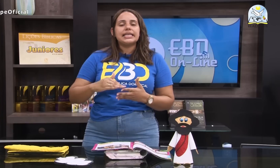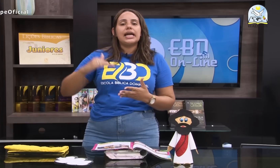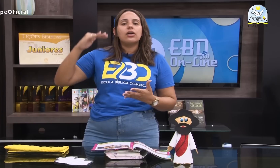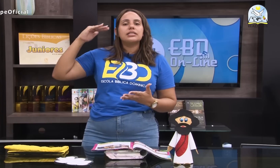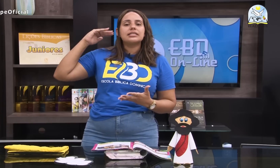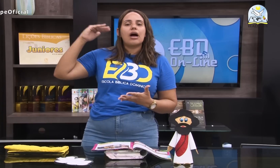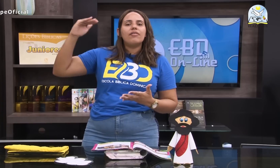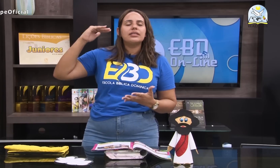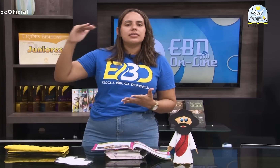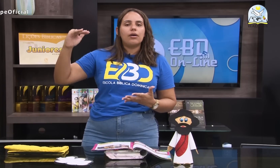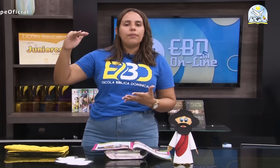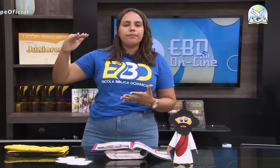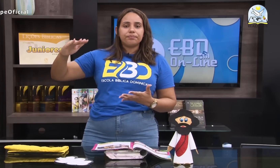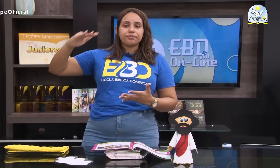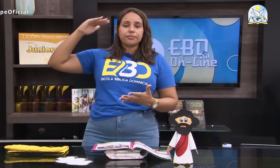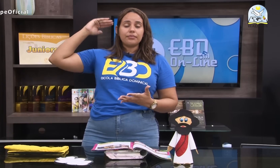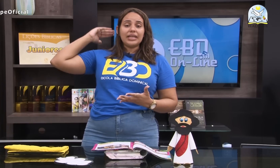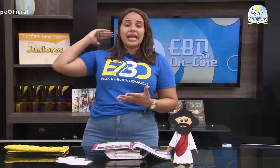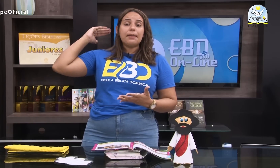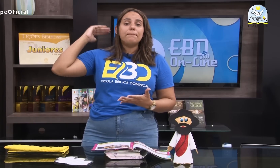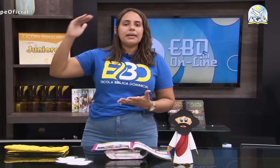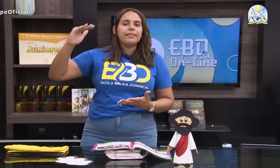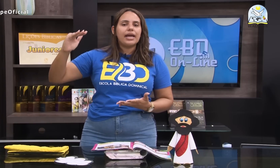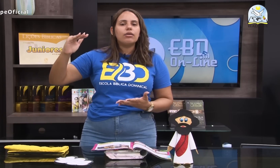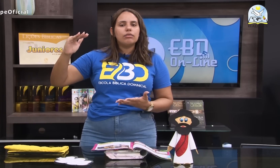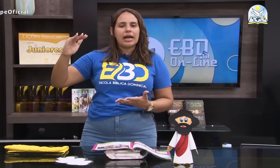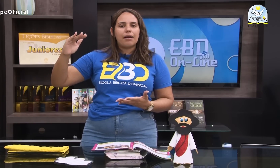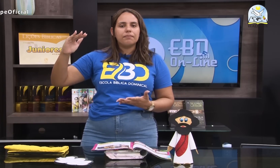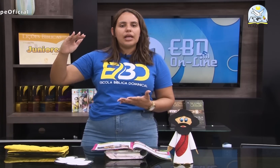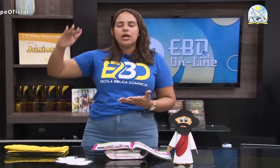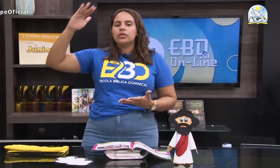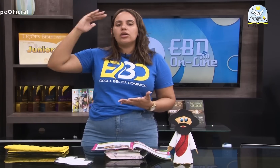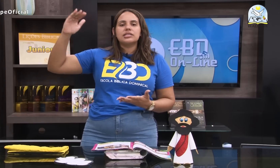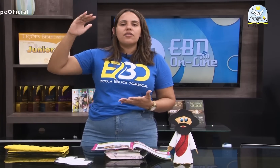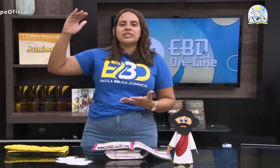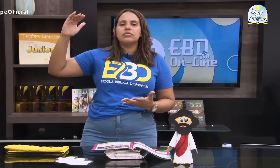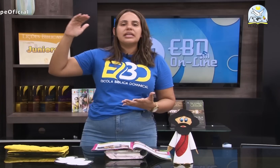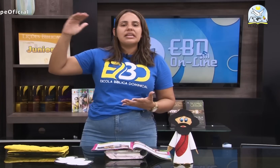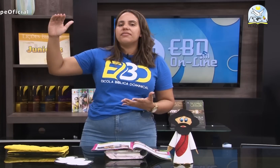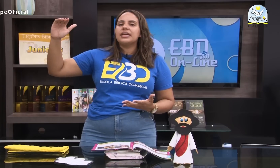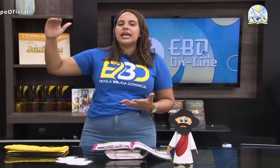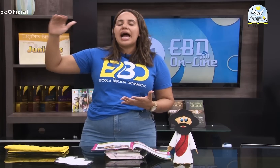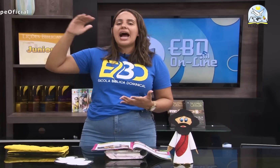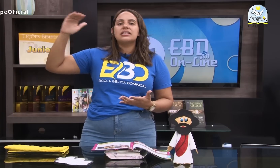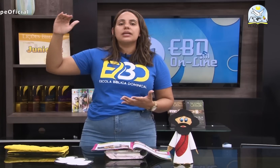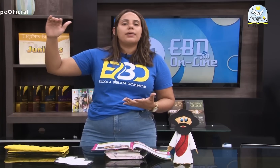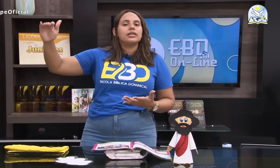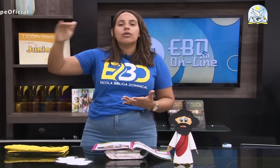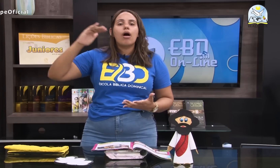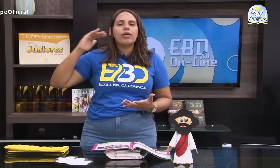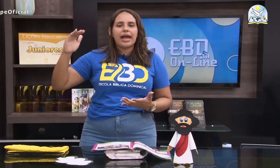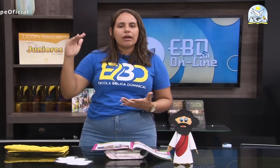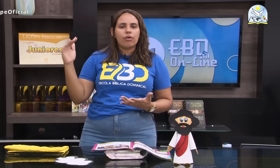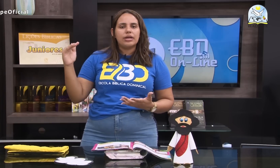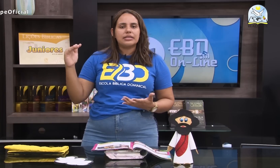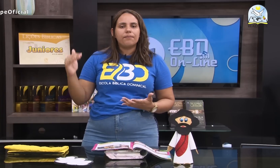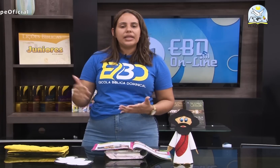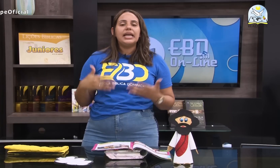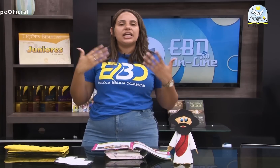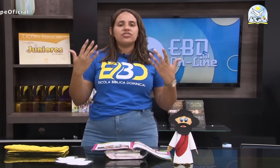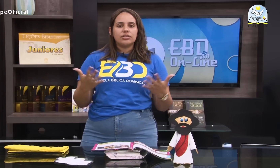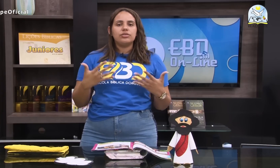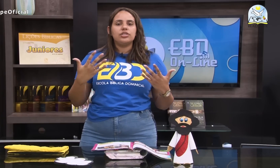e sim a nossa salvação em primeiro lugar. Nossa salvação tem que vir acima de qualquer